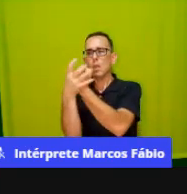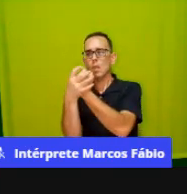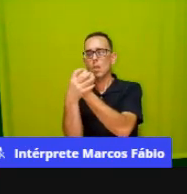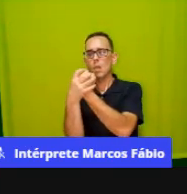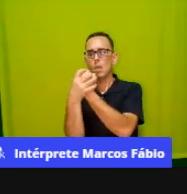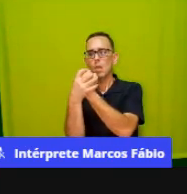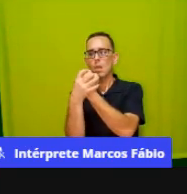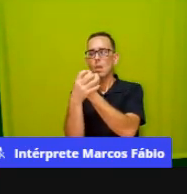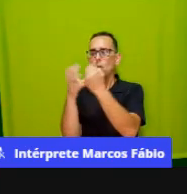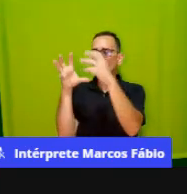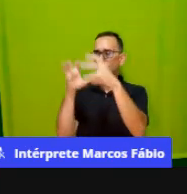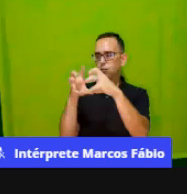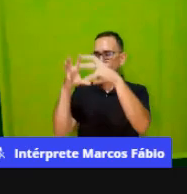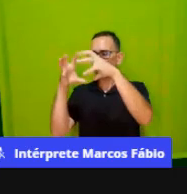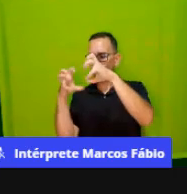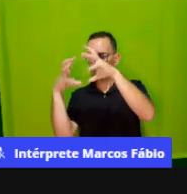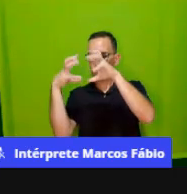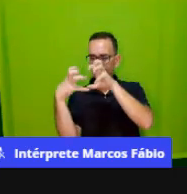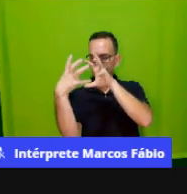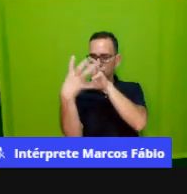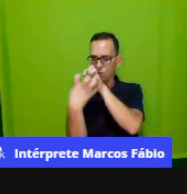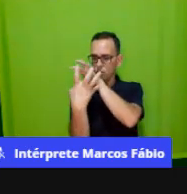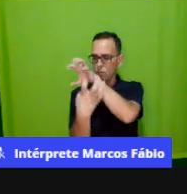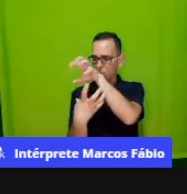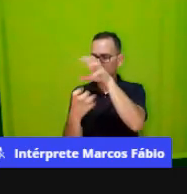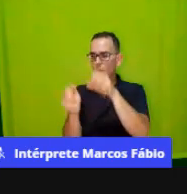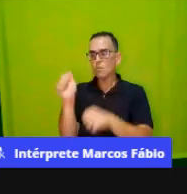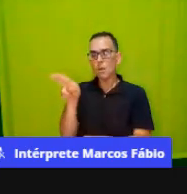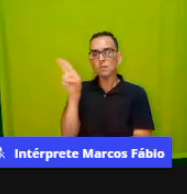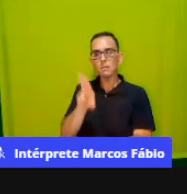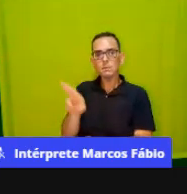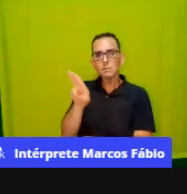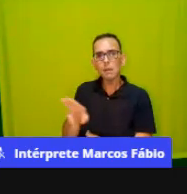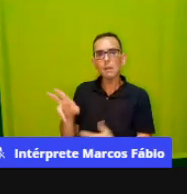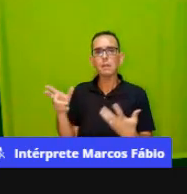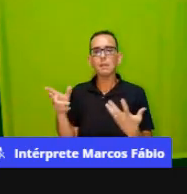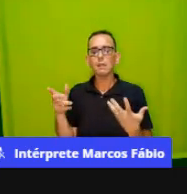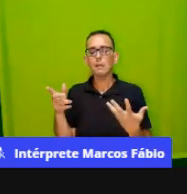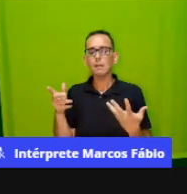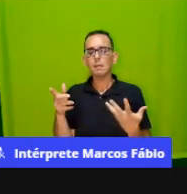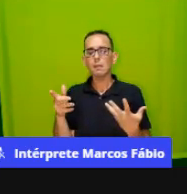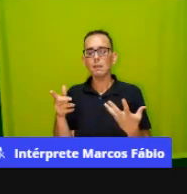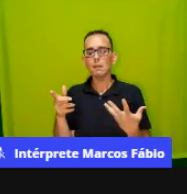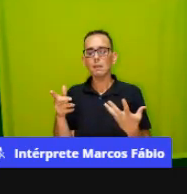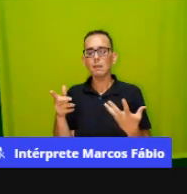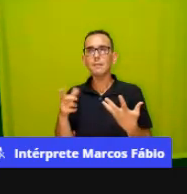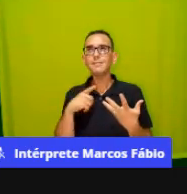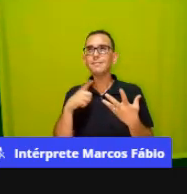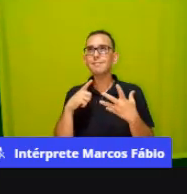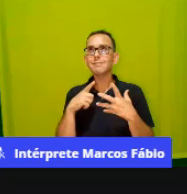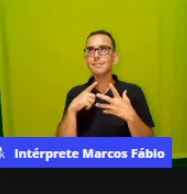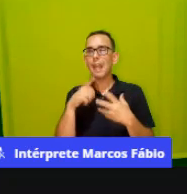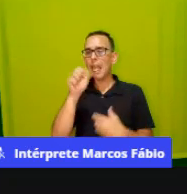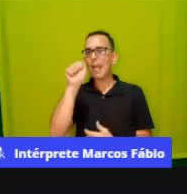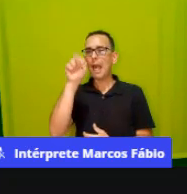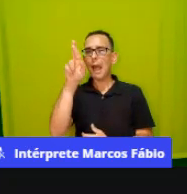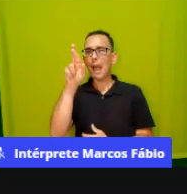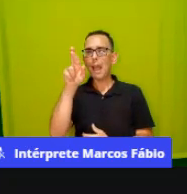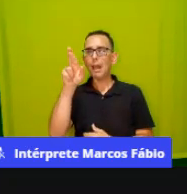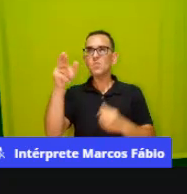espumas que a gente utiliza para instalação de ar-condicionado. Então, assim,